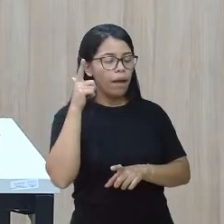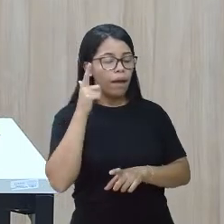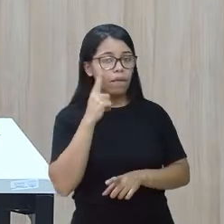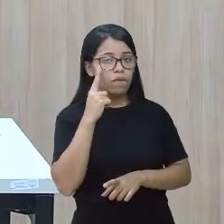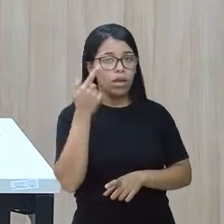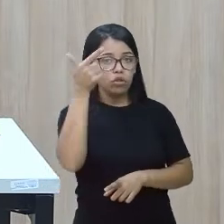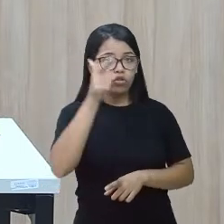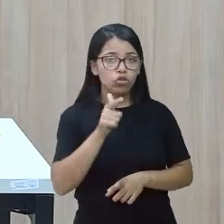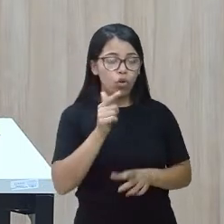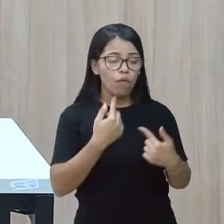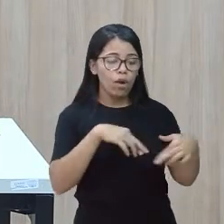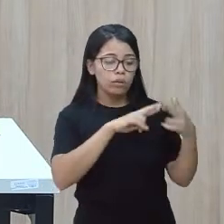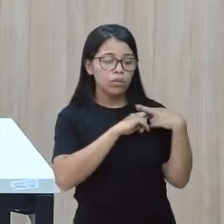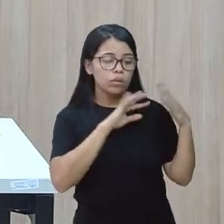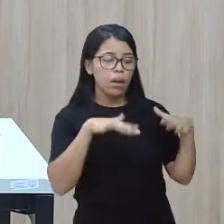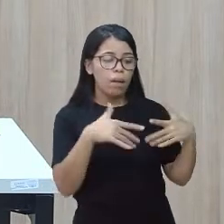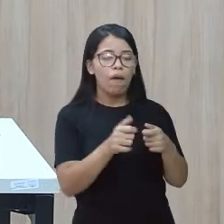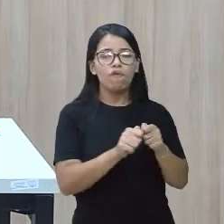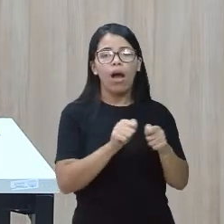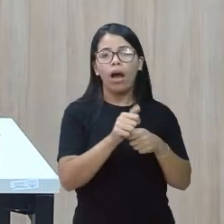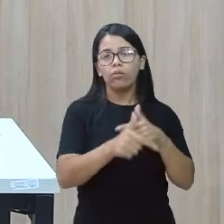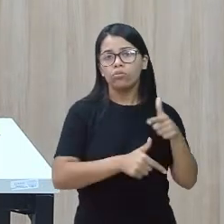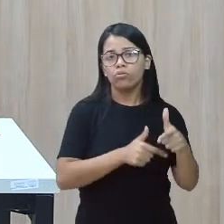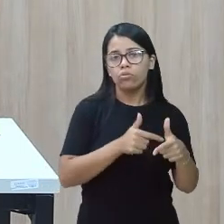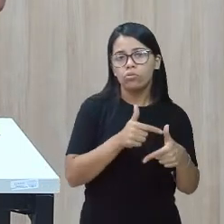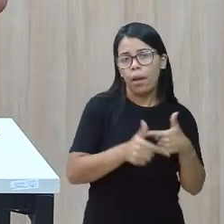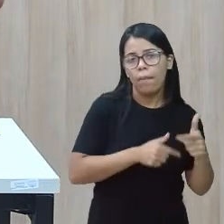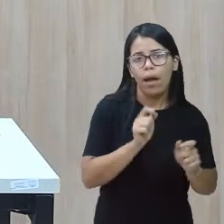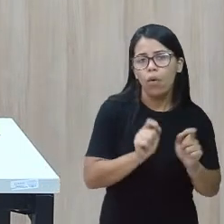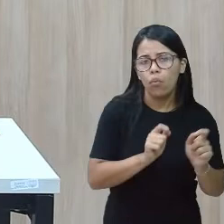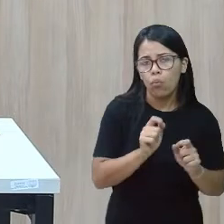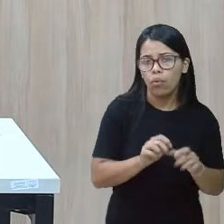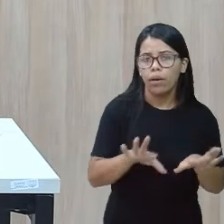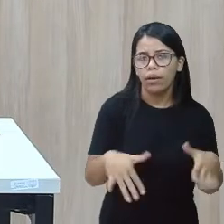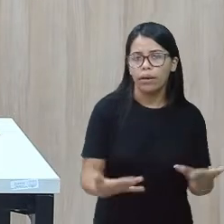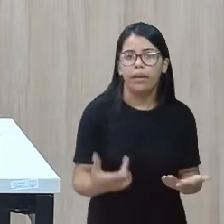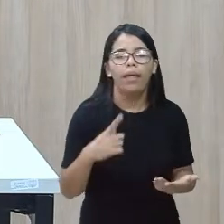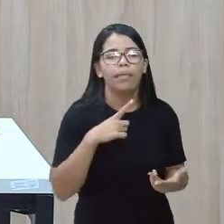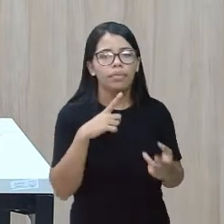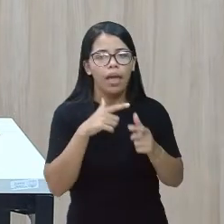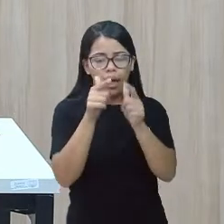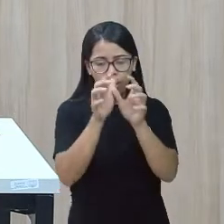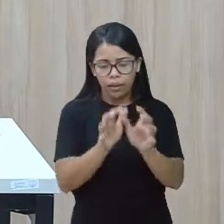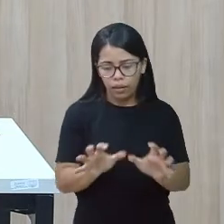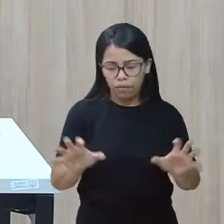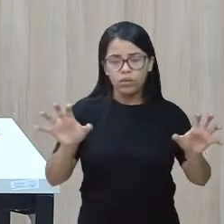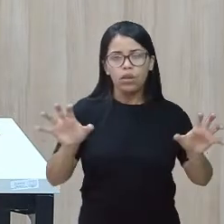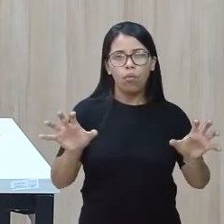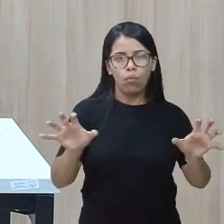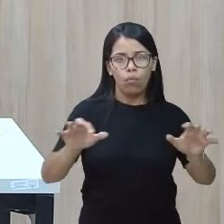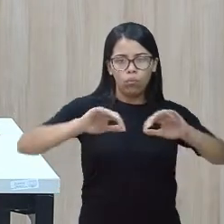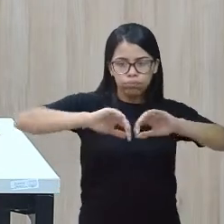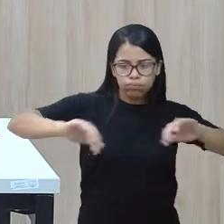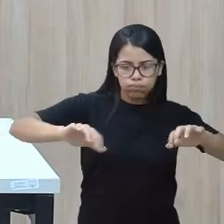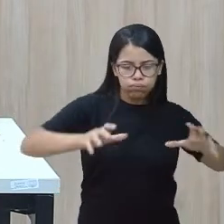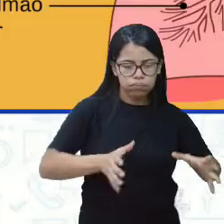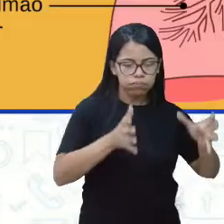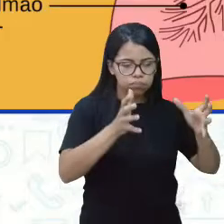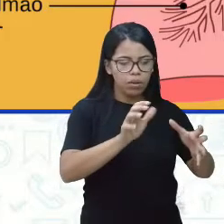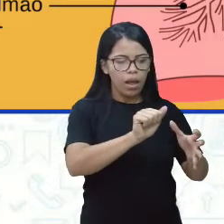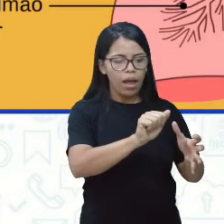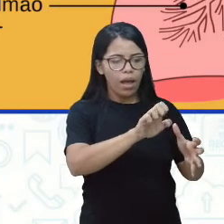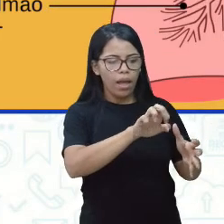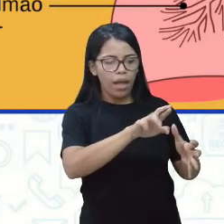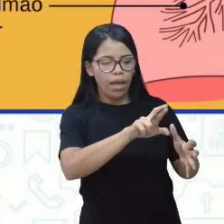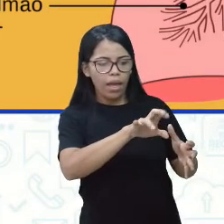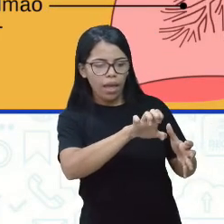funções, cada uma dessas. E o nosso sistema respiratório está dividido aí em 2 grandes grupos. As vias aéreas,